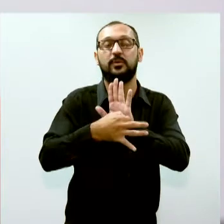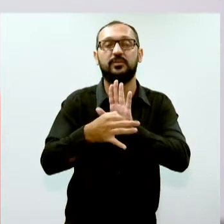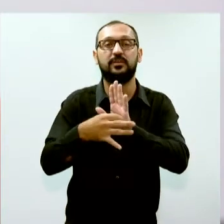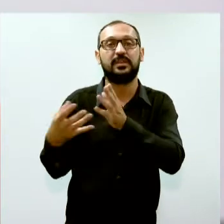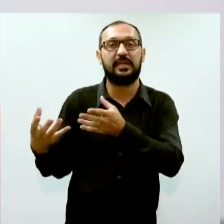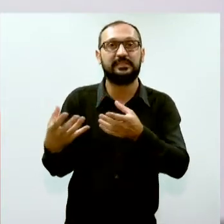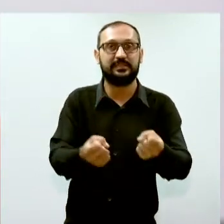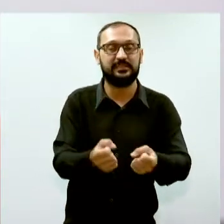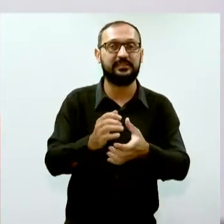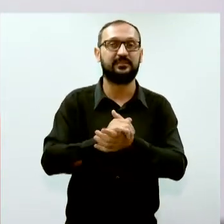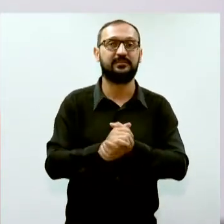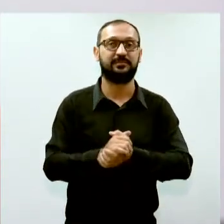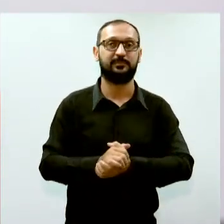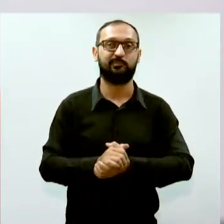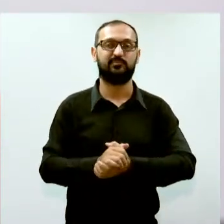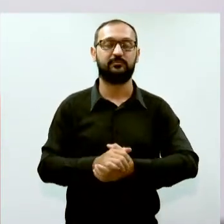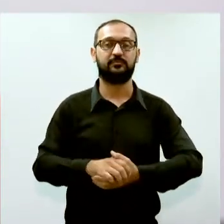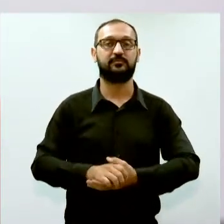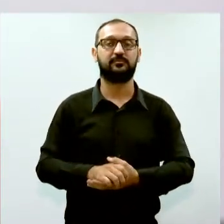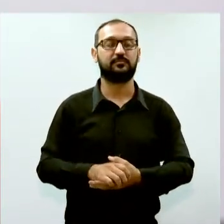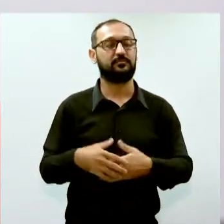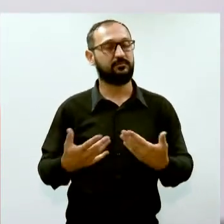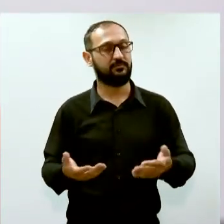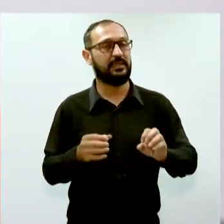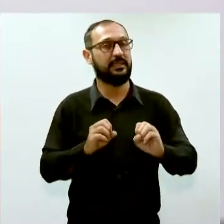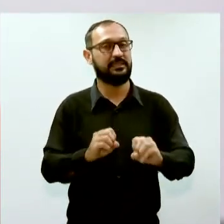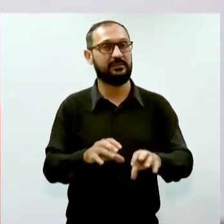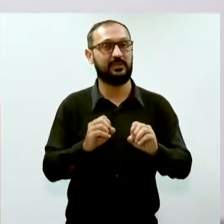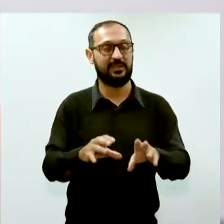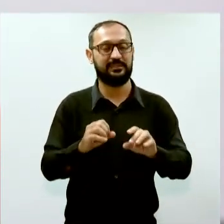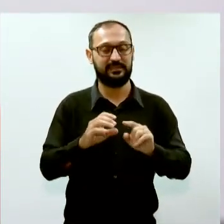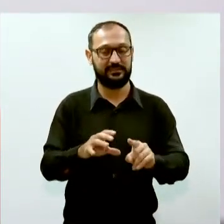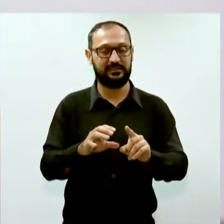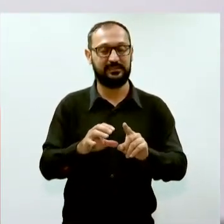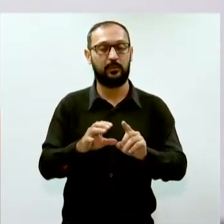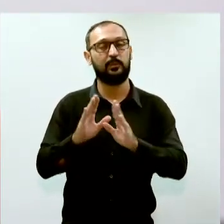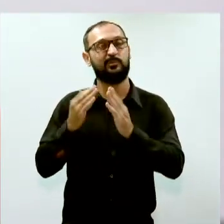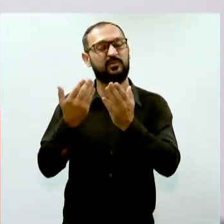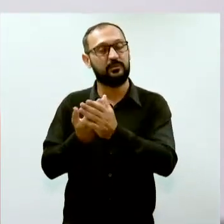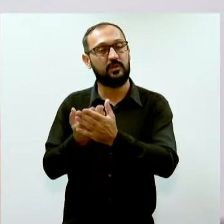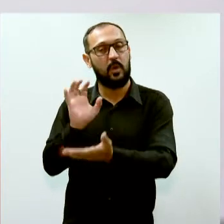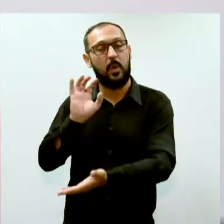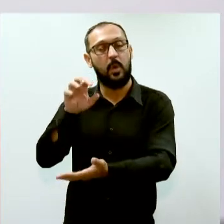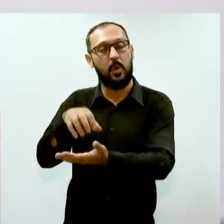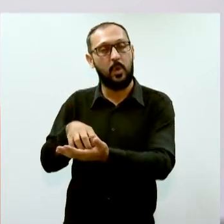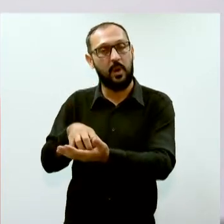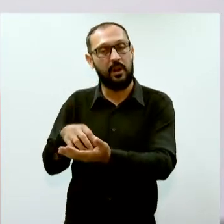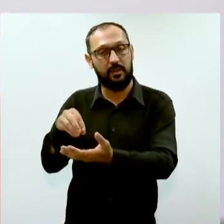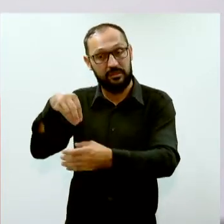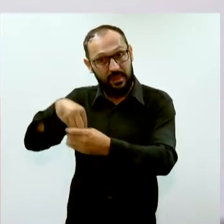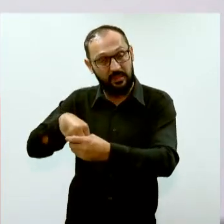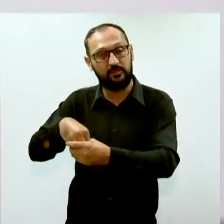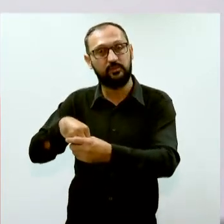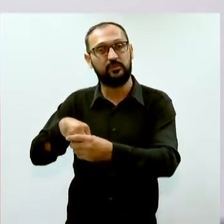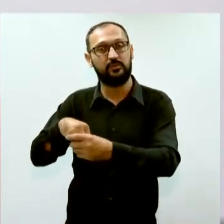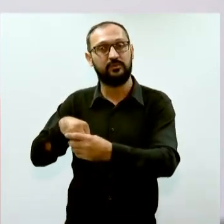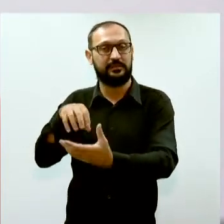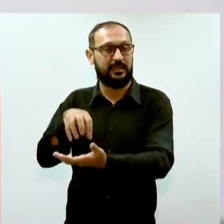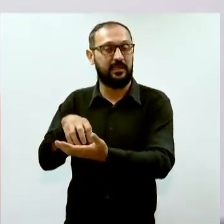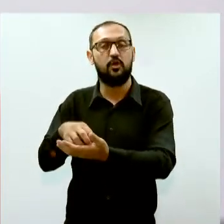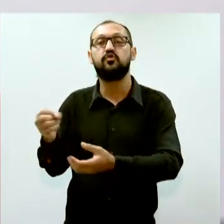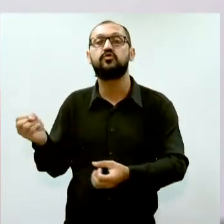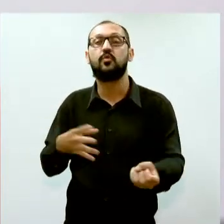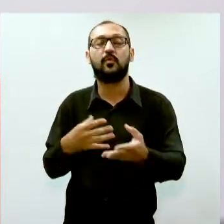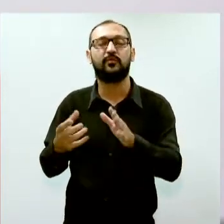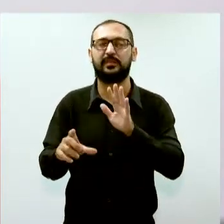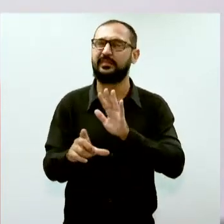cidade para envolvê-los, né? E a educação escolar indígena, as escolas na aldeia, é muito recente. É da